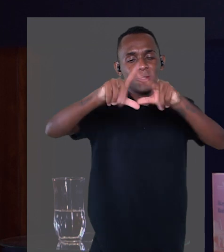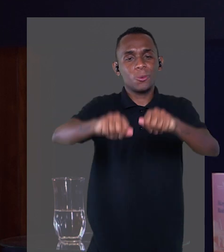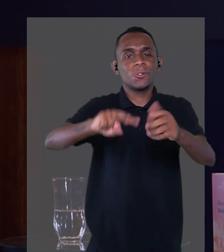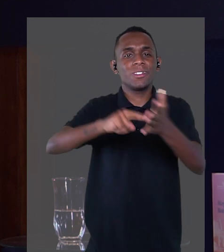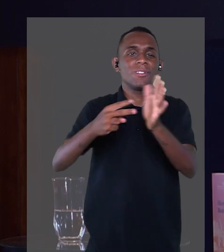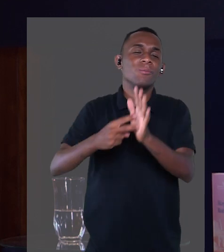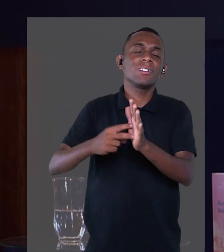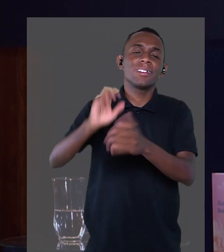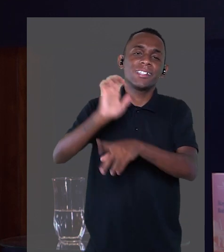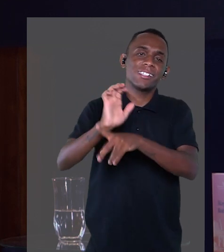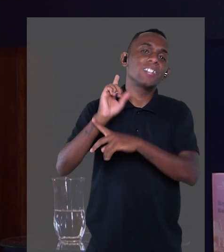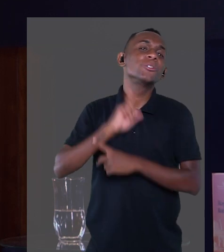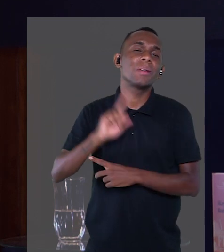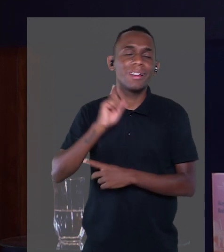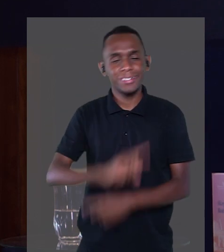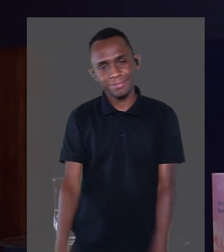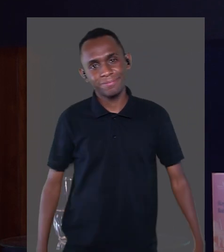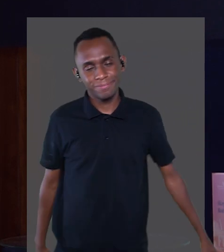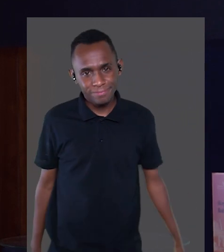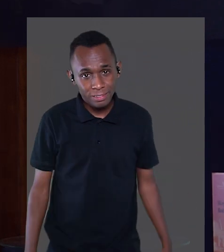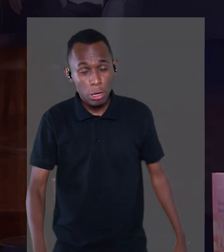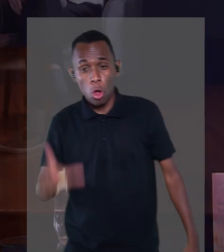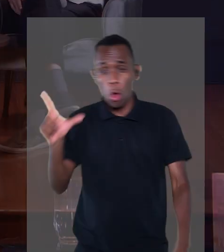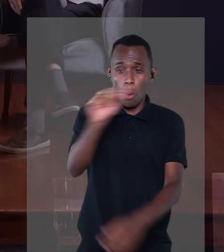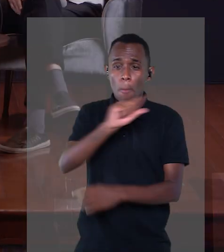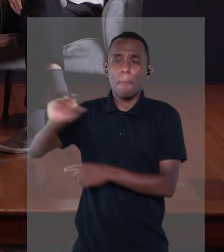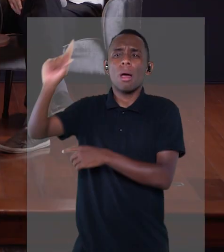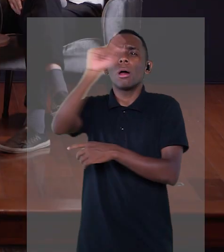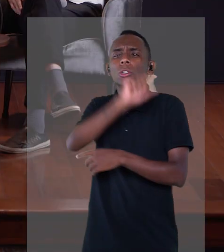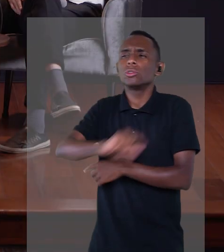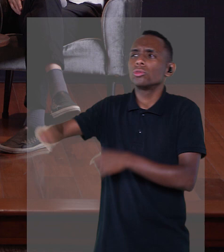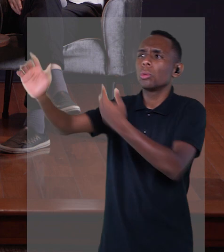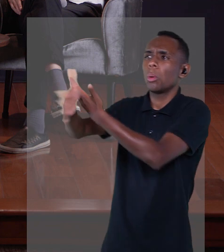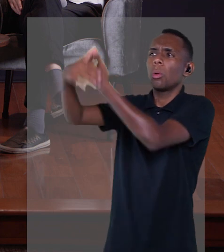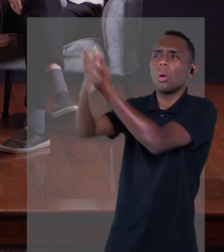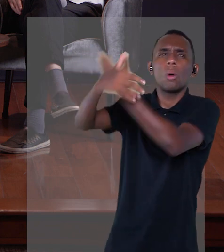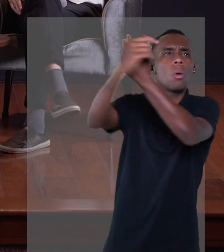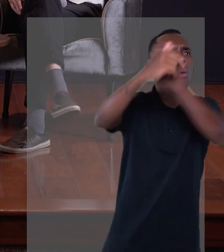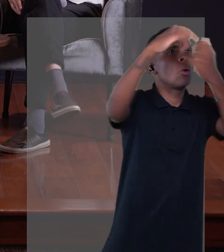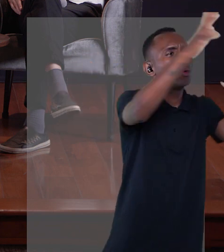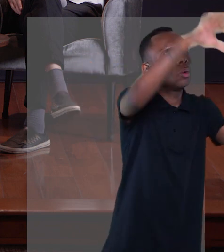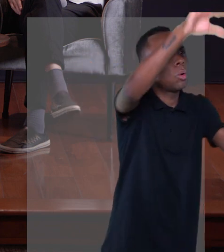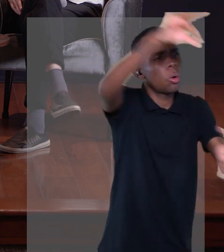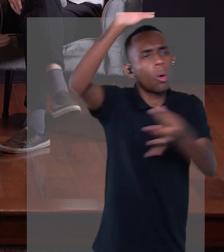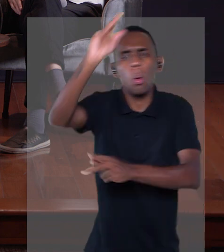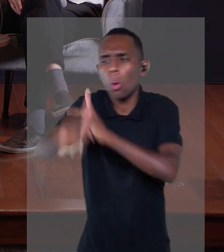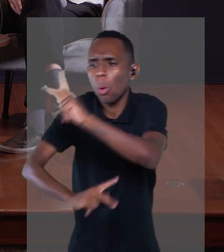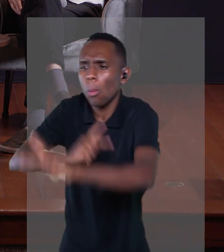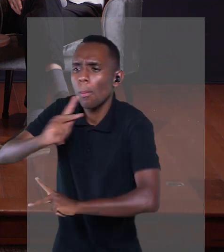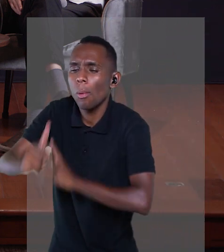Minas Gerais. Os passarinhos, as